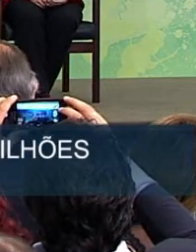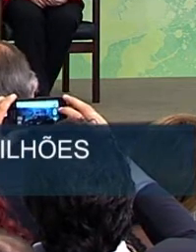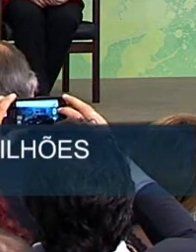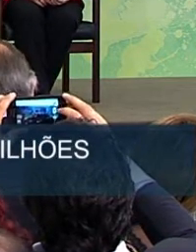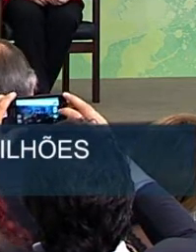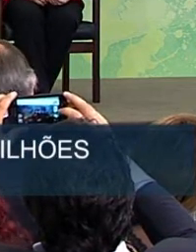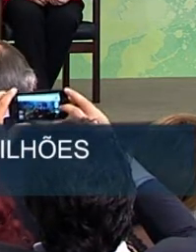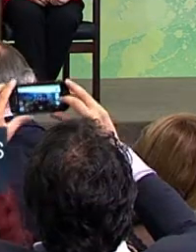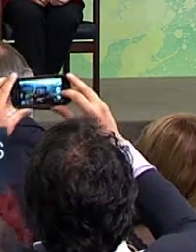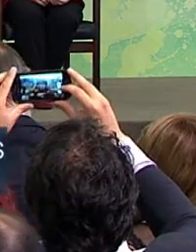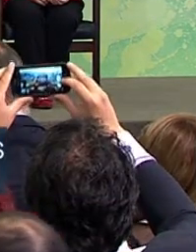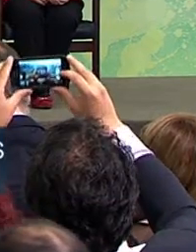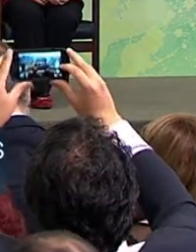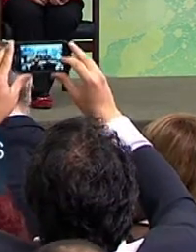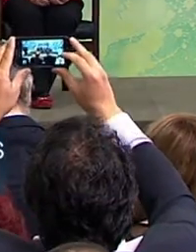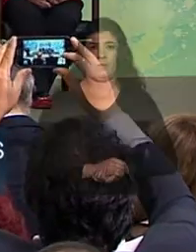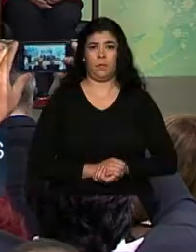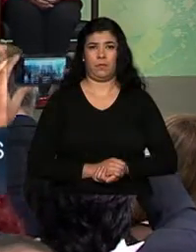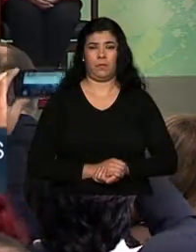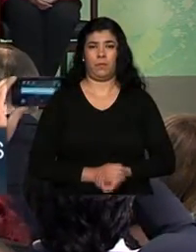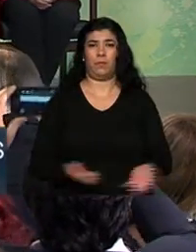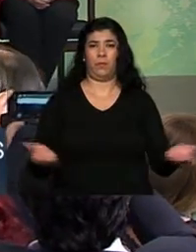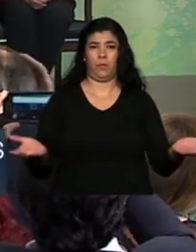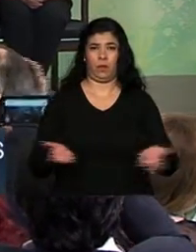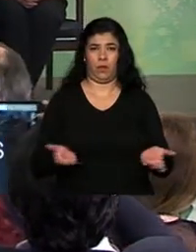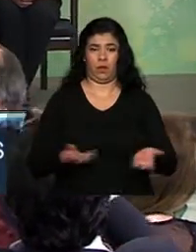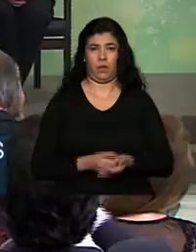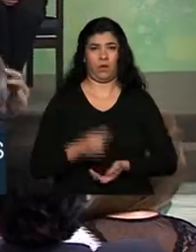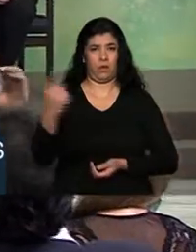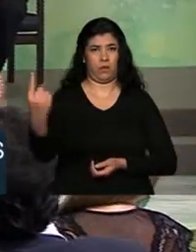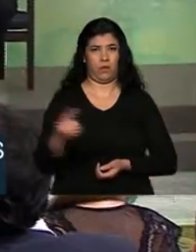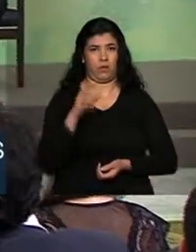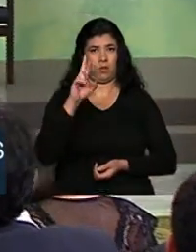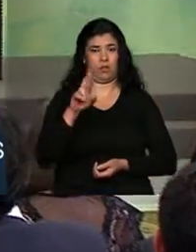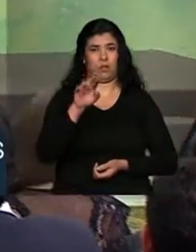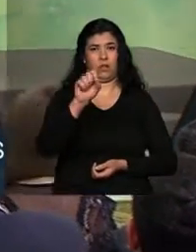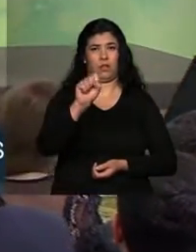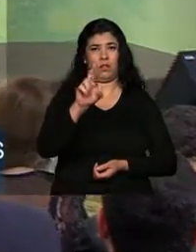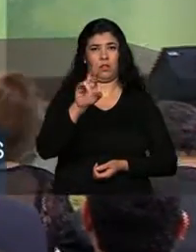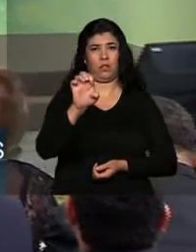Para uso da palavra, o presidente do SEBRAE Nacional, Luiz Barreto Filho.